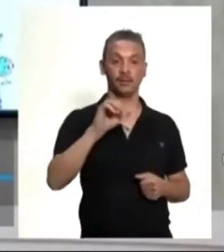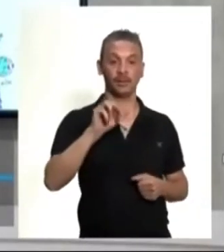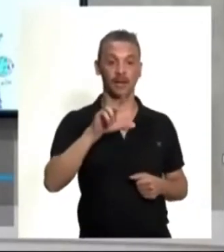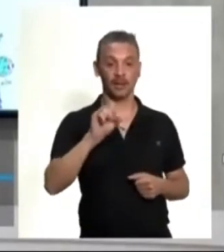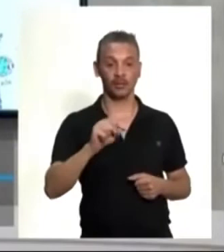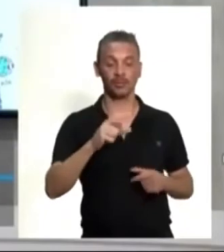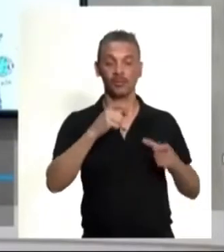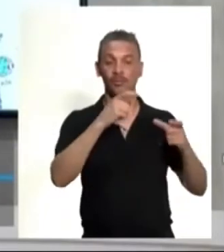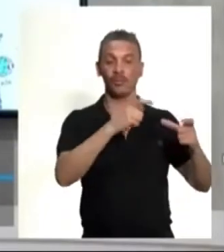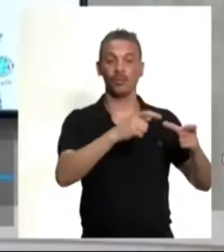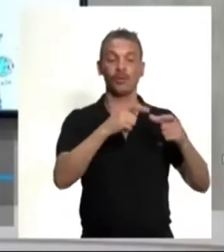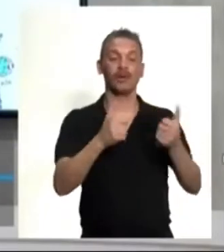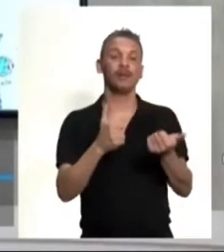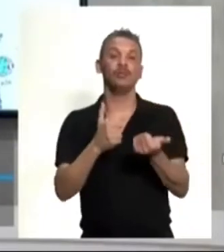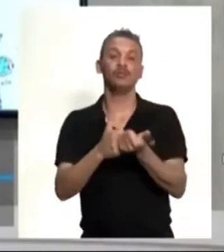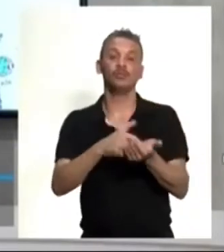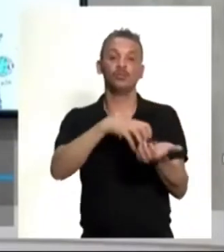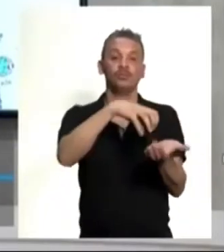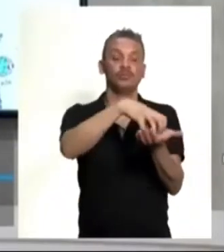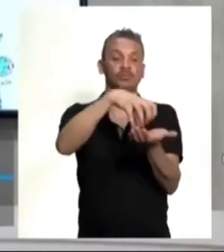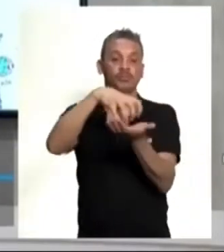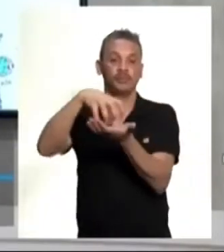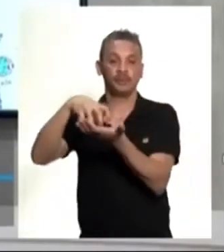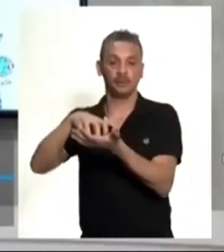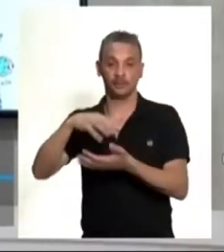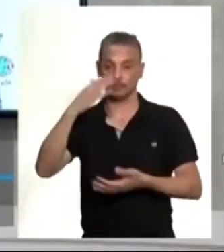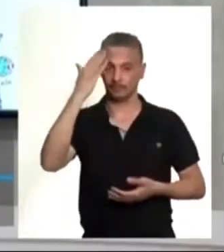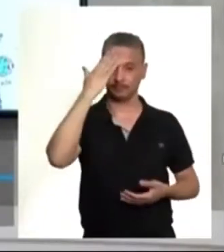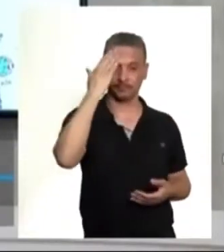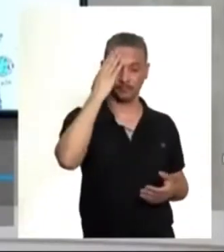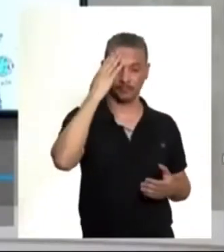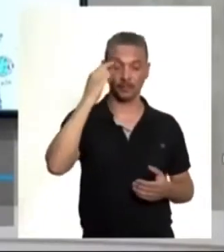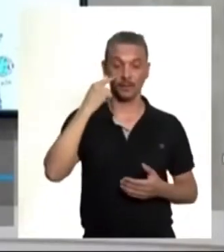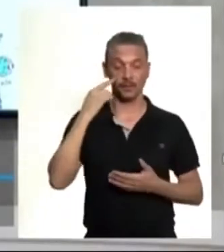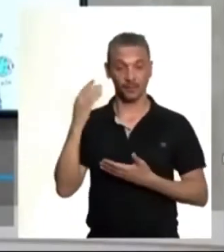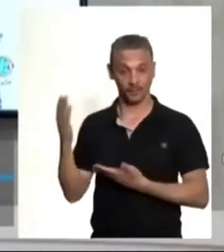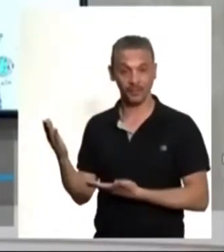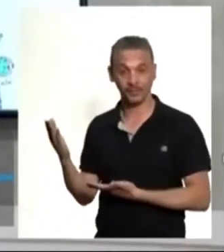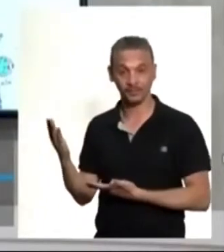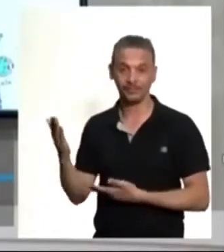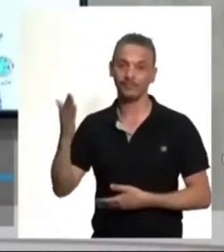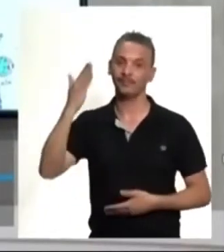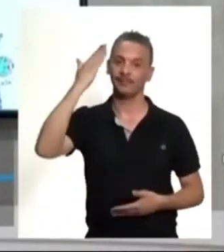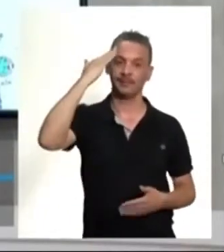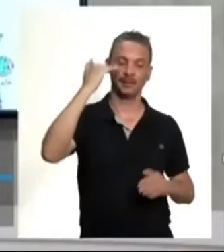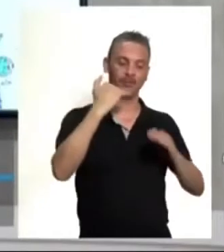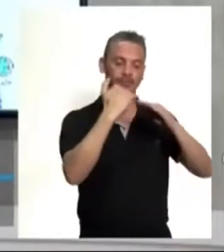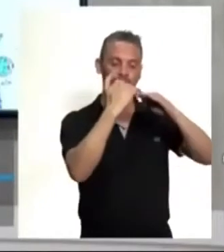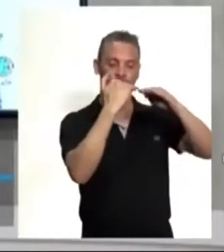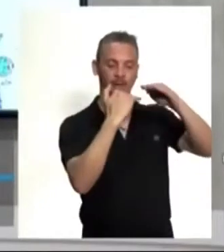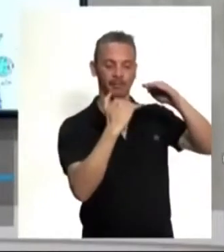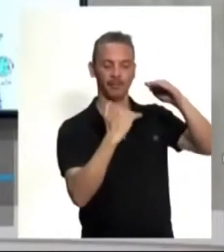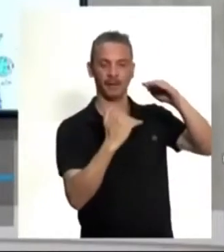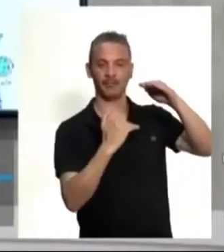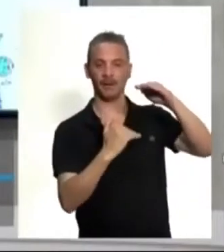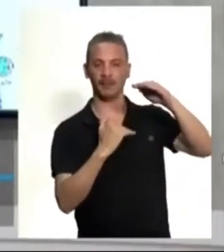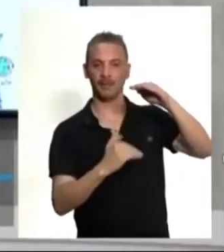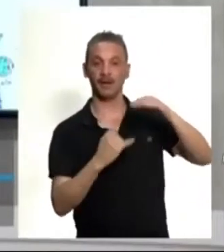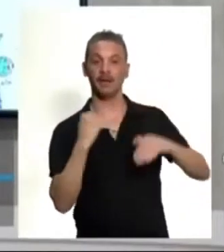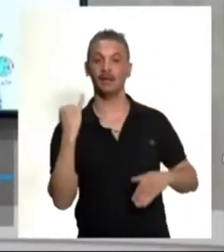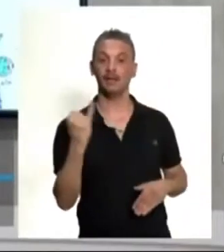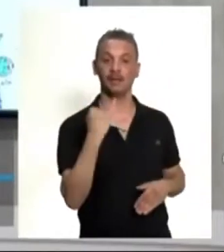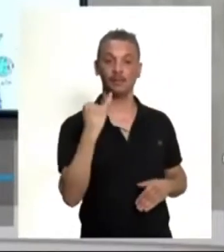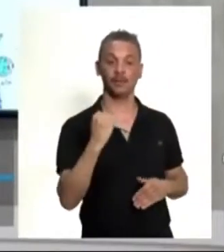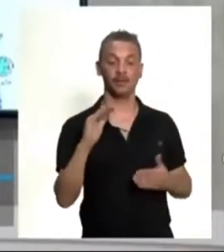Sorocaba, são subcentros regionais. Olha só como a gente entende a hierarquia, o grau de relevância.